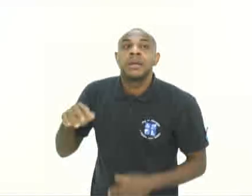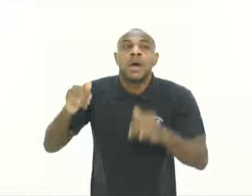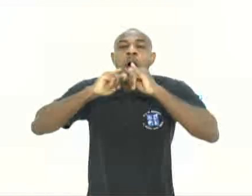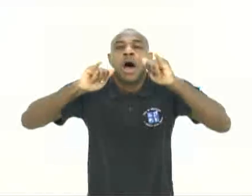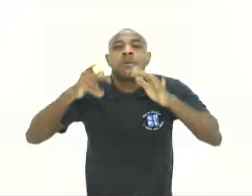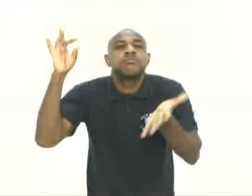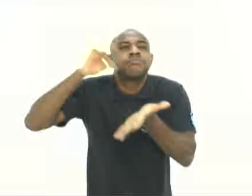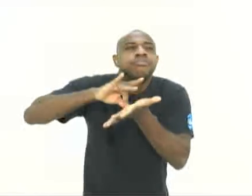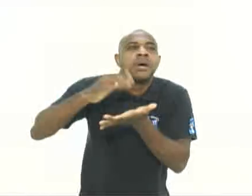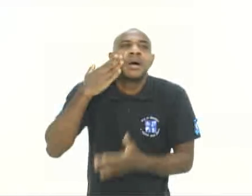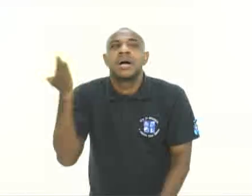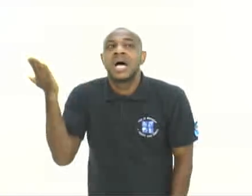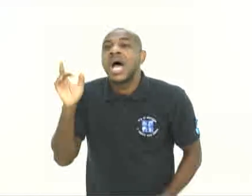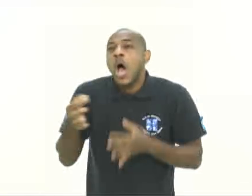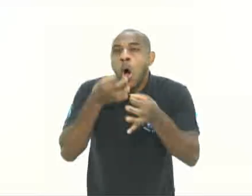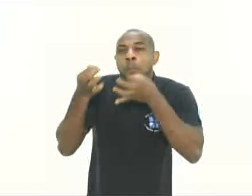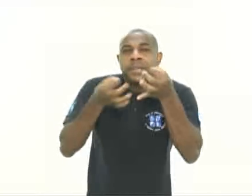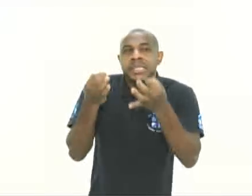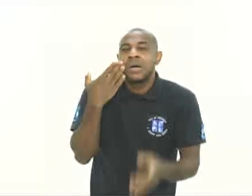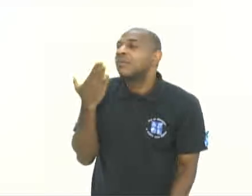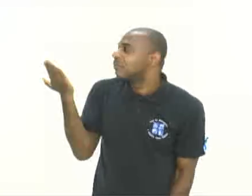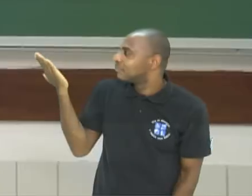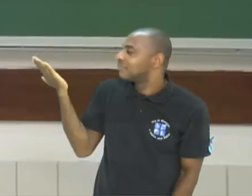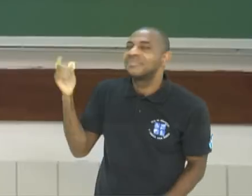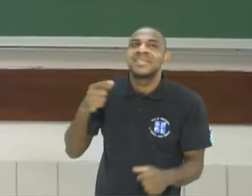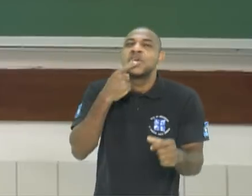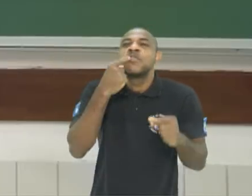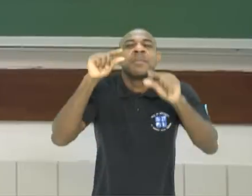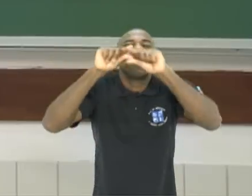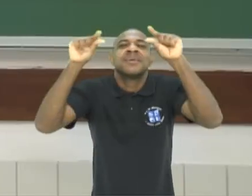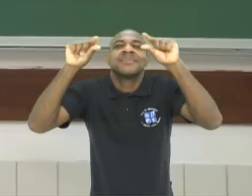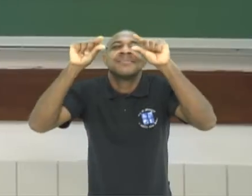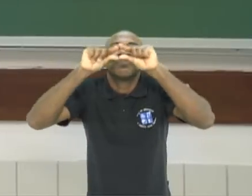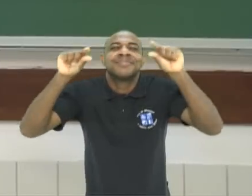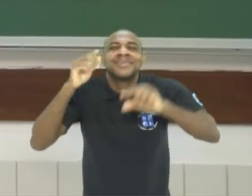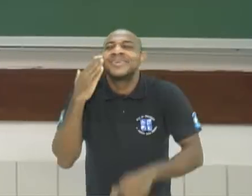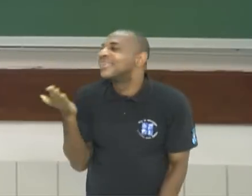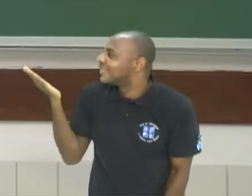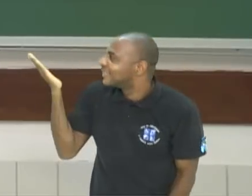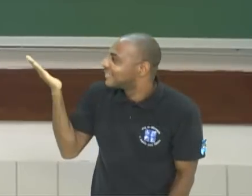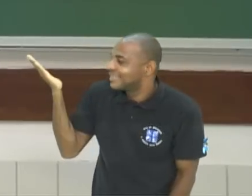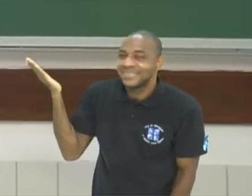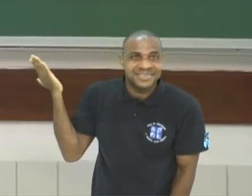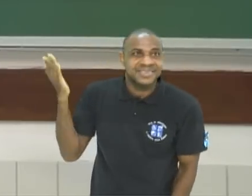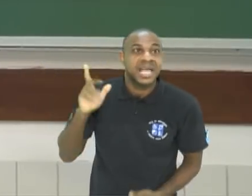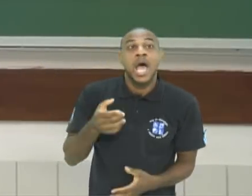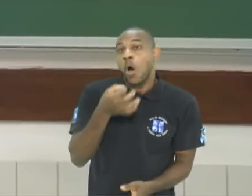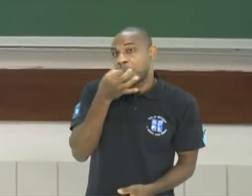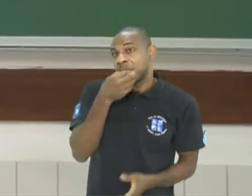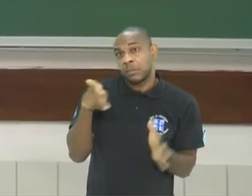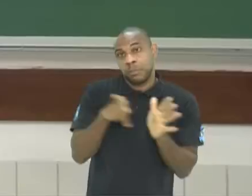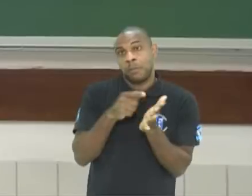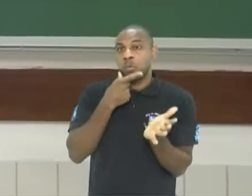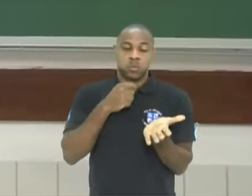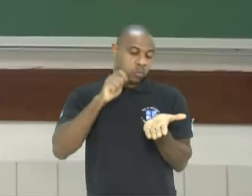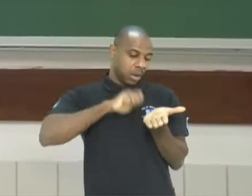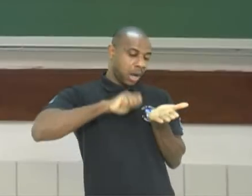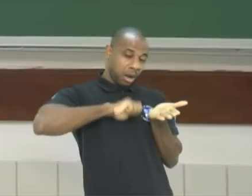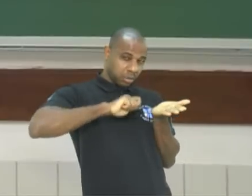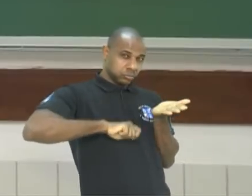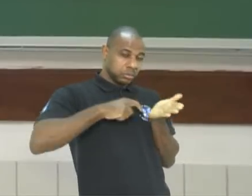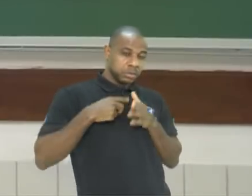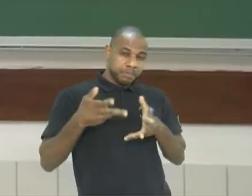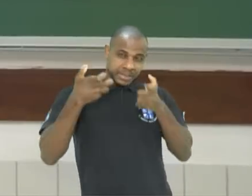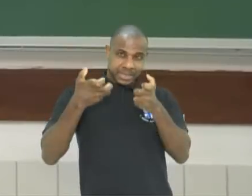confiável. Então é a opinião do autor. Por mais que a gente sabe que isso deve realmente ser feito, a gente percebe ali no